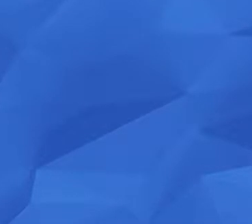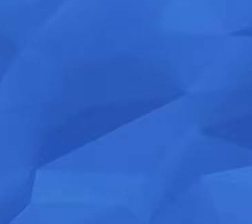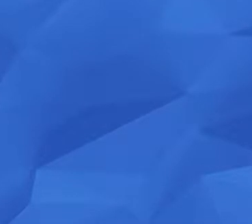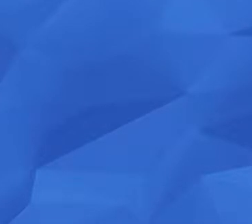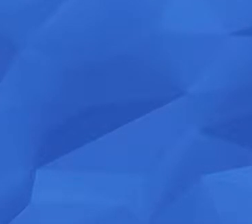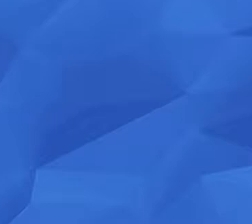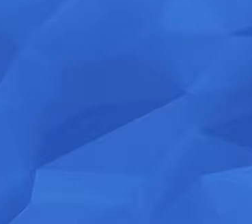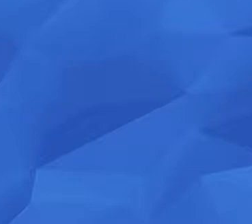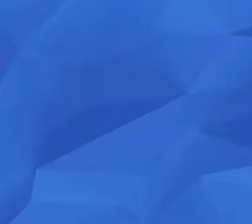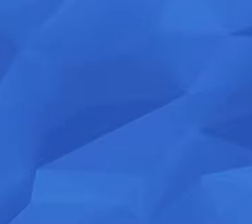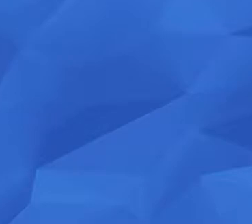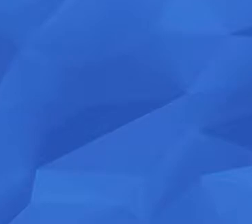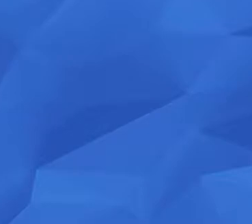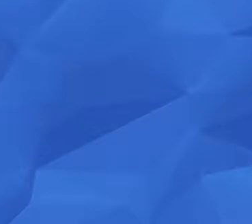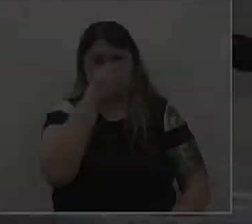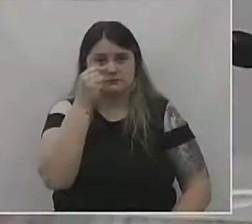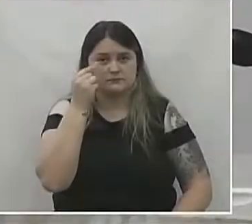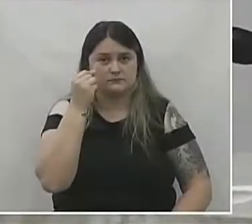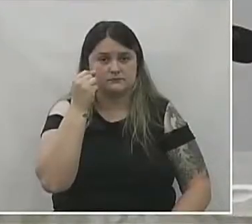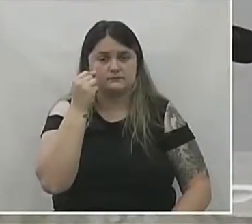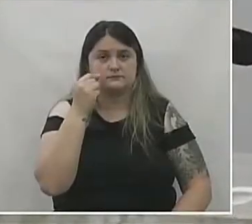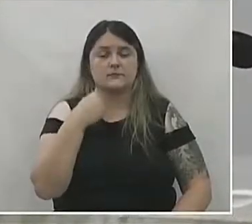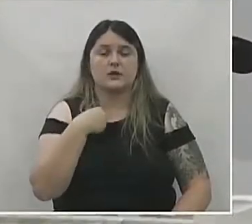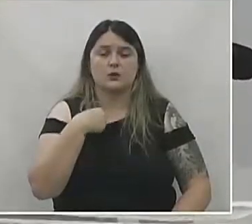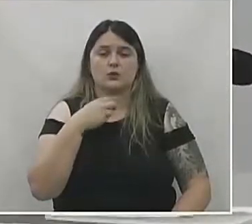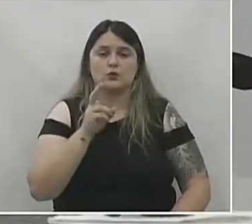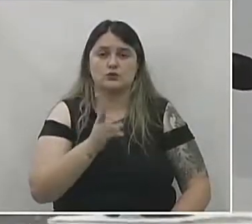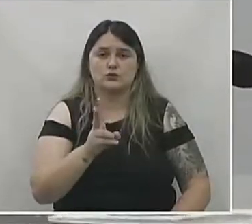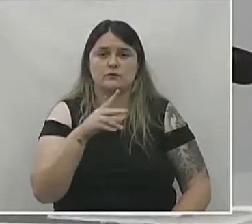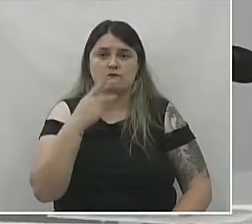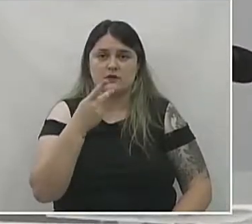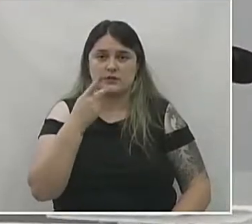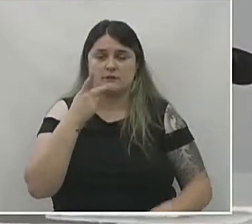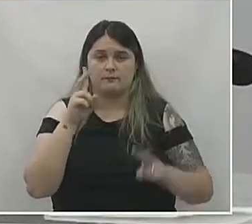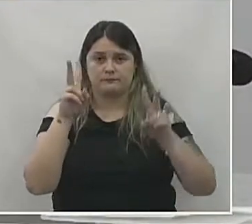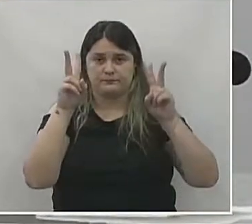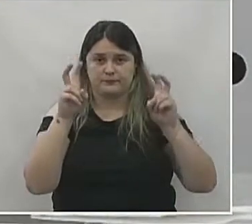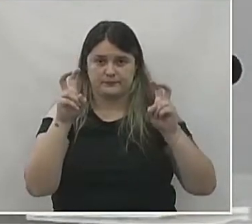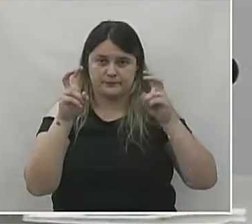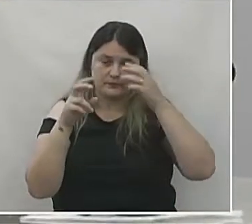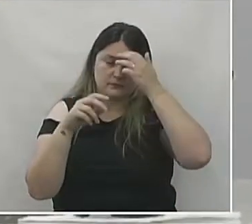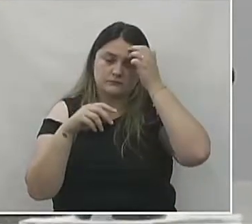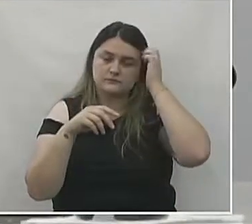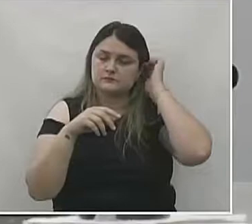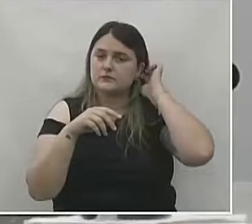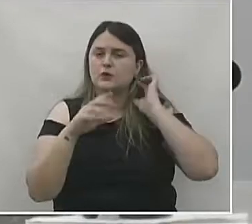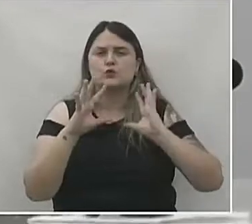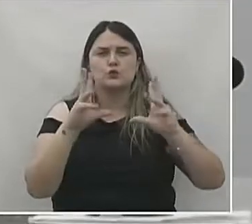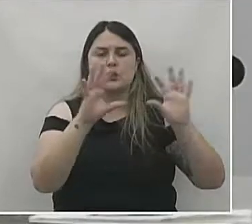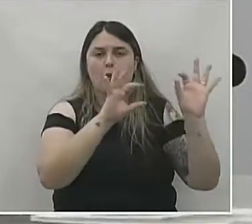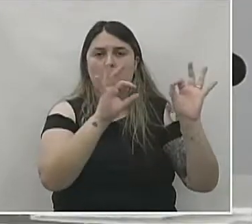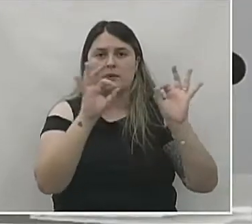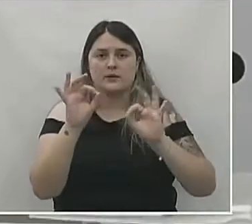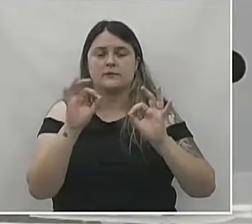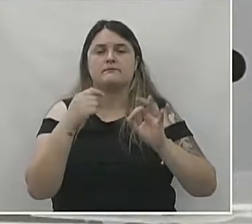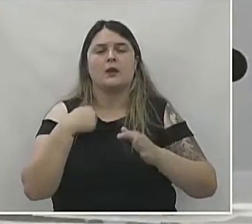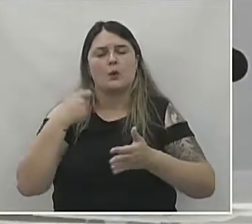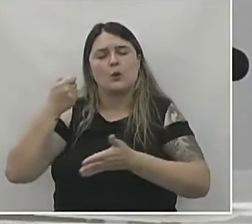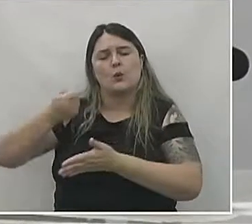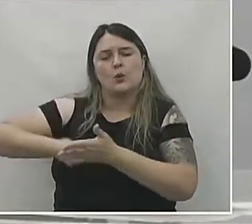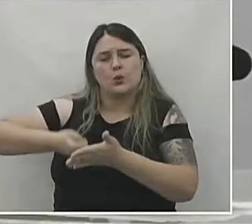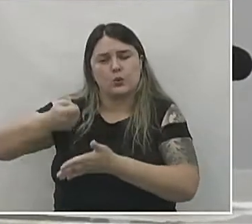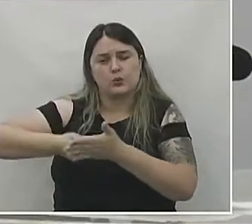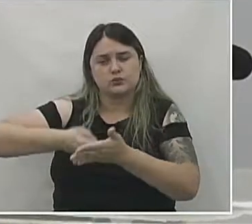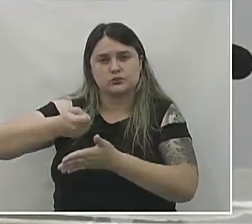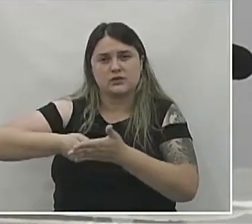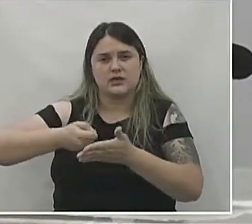E aí e continuando nesse assunto né todos que nos acompanham foi uma das minhas lutas